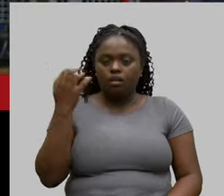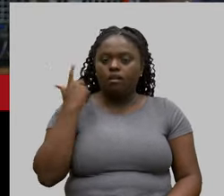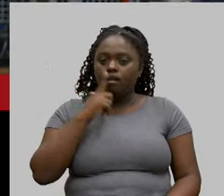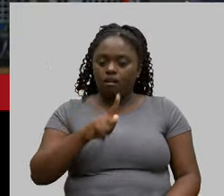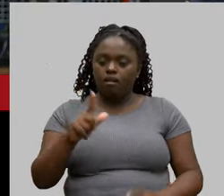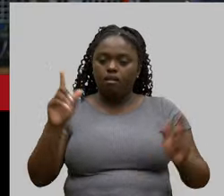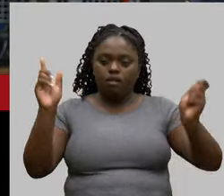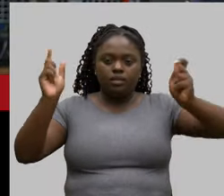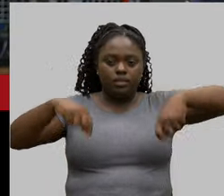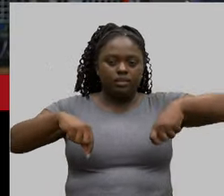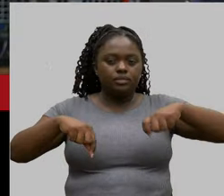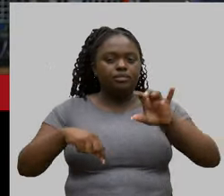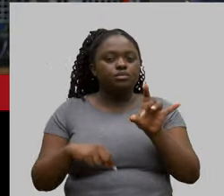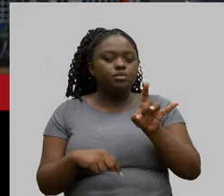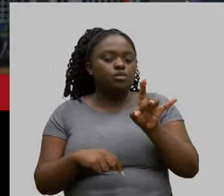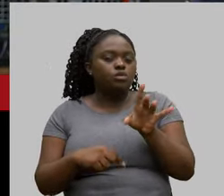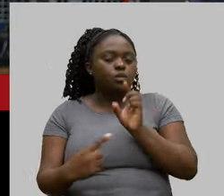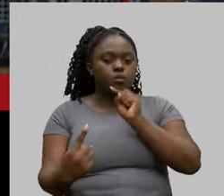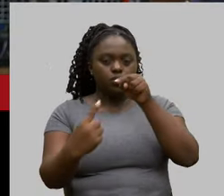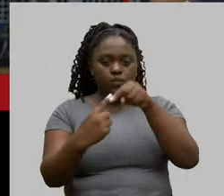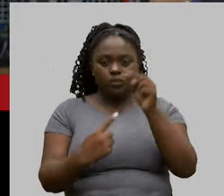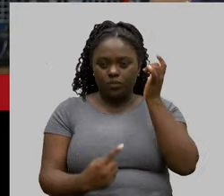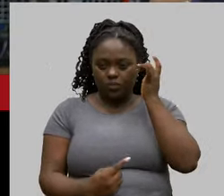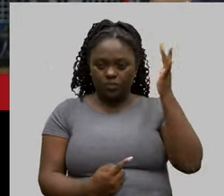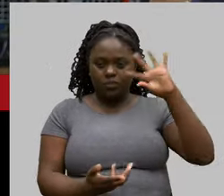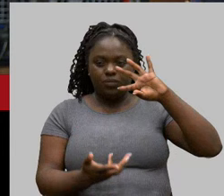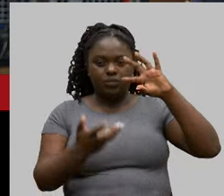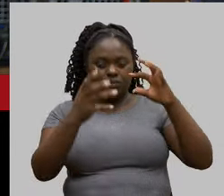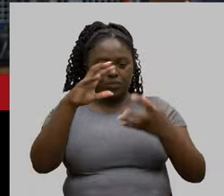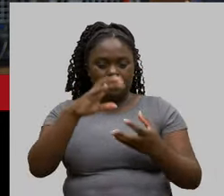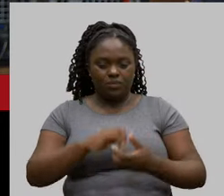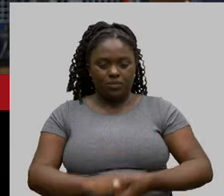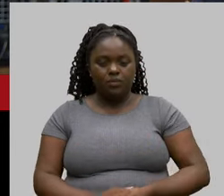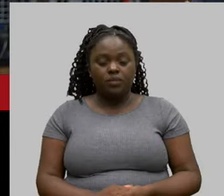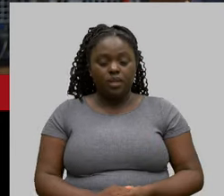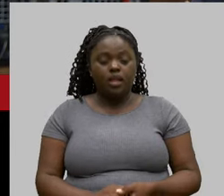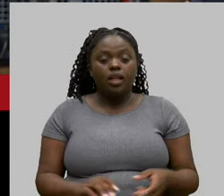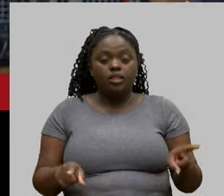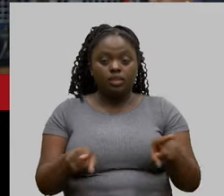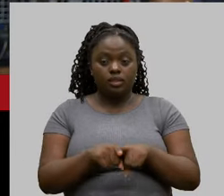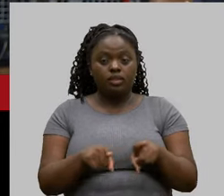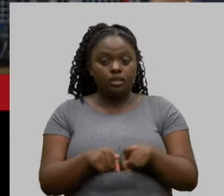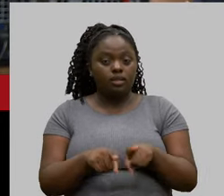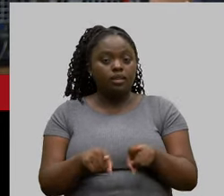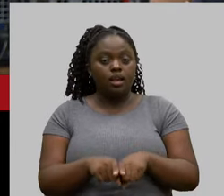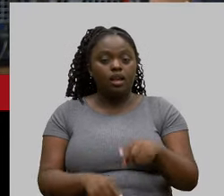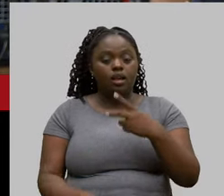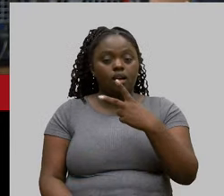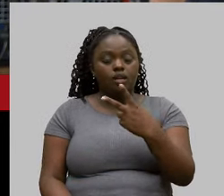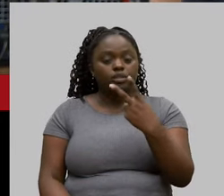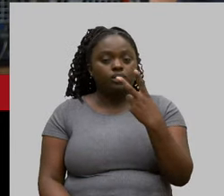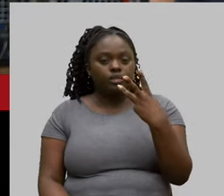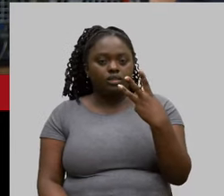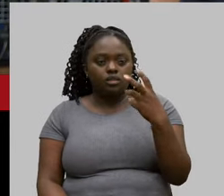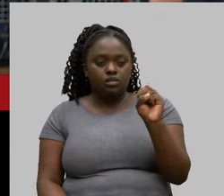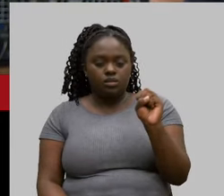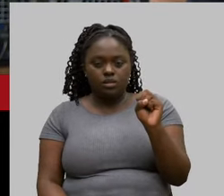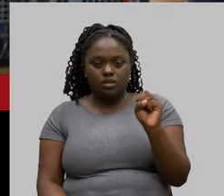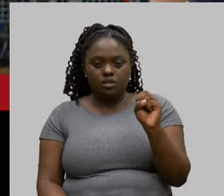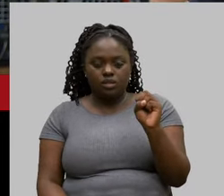foi uma forma de facilitar a reforma com relação a 238 é